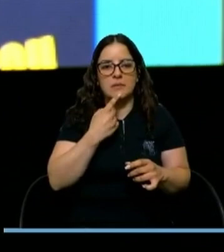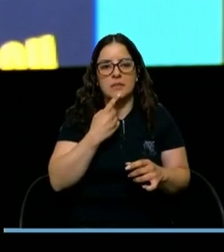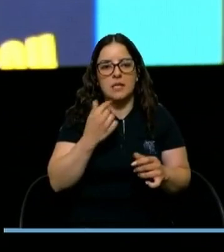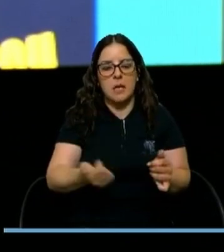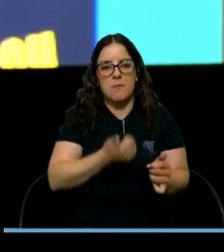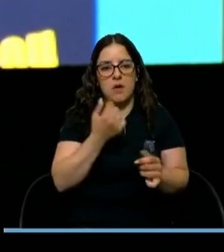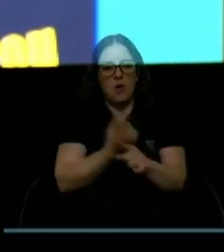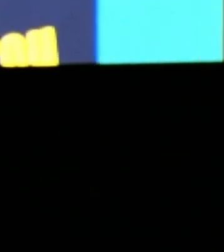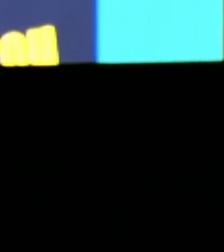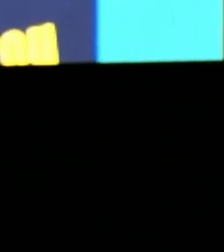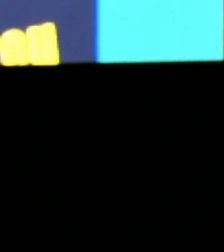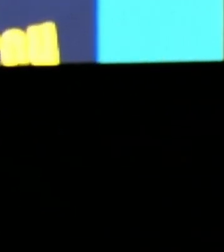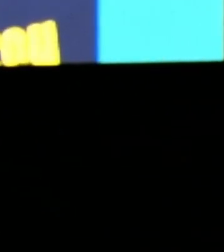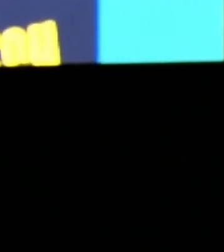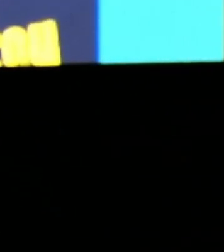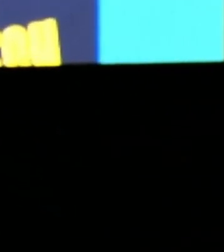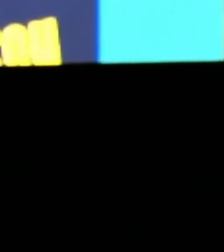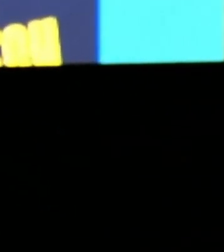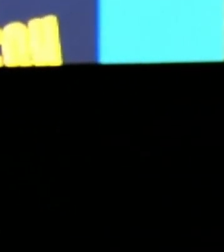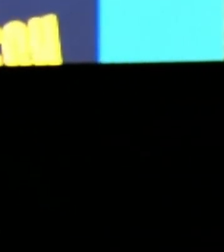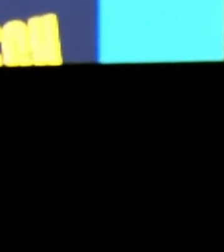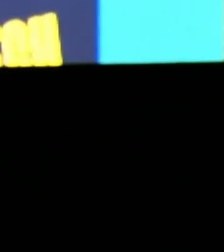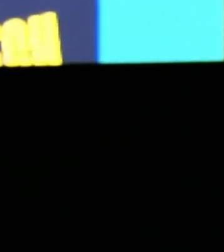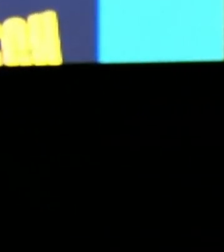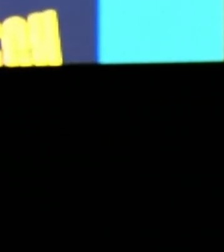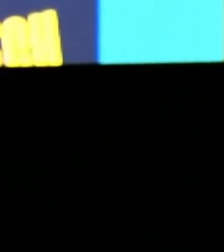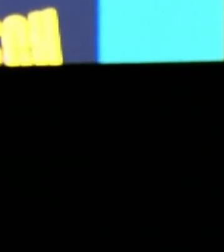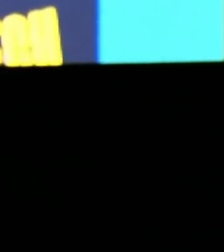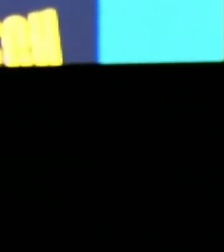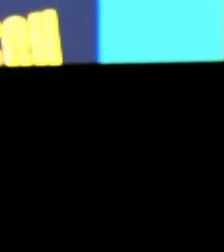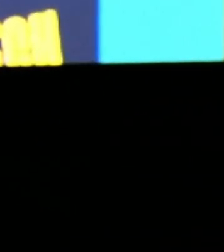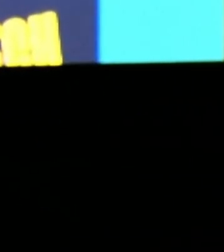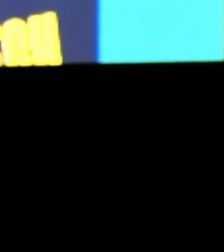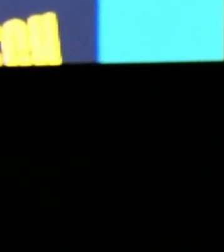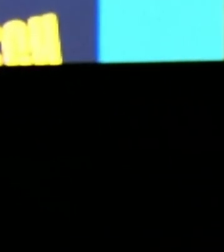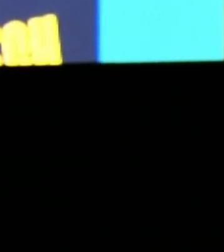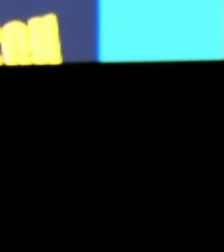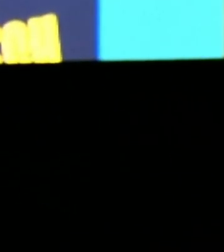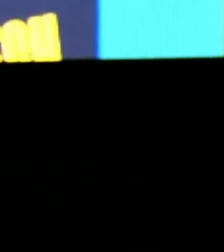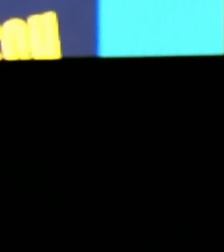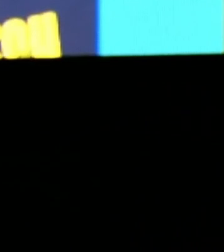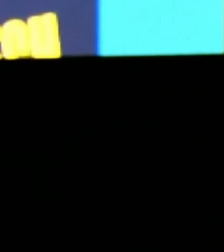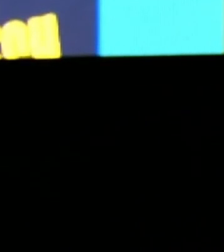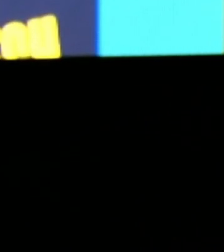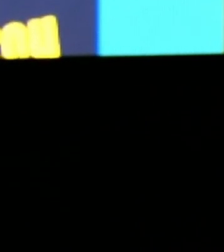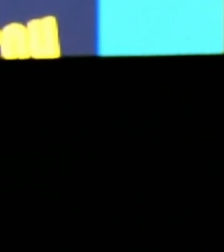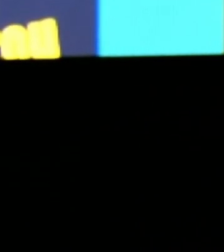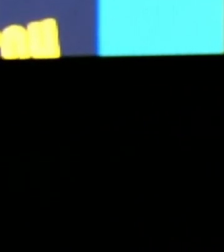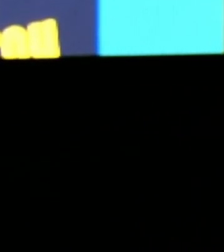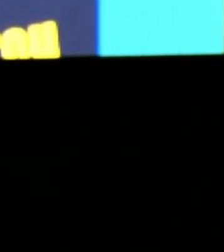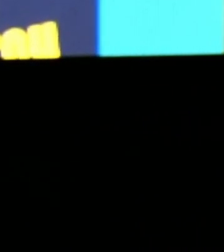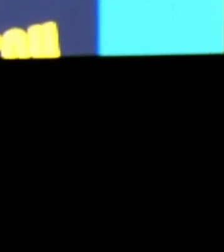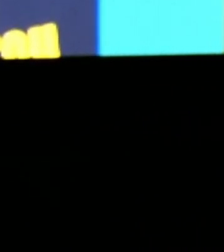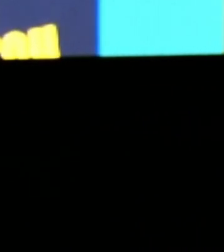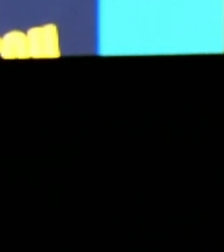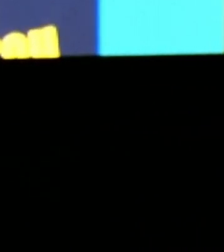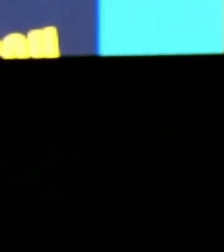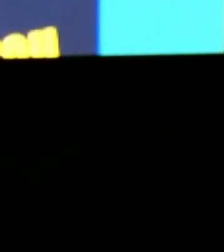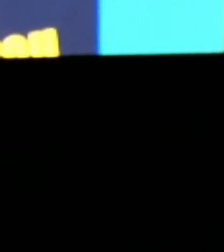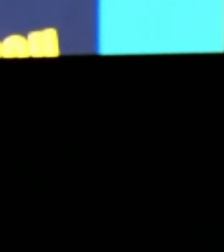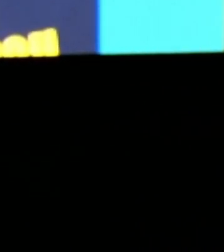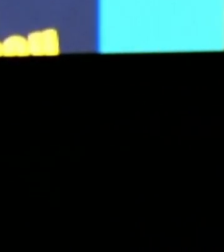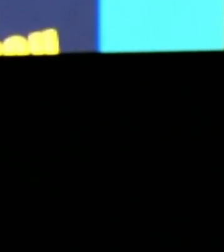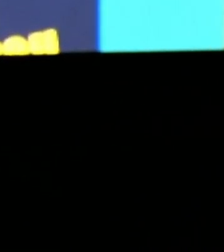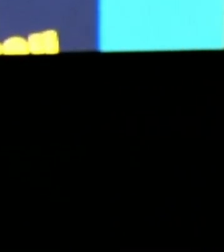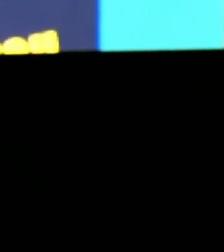termos é que já estamos em Portugal e nesta geografia que é a Europa, a ter uma tokenização da